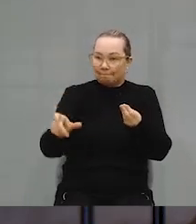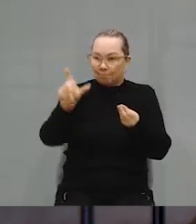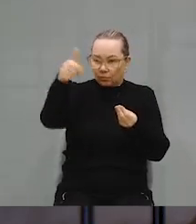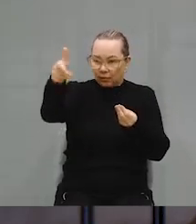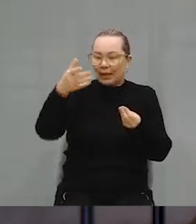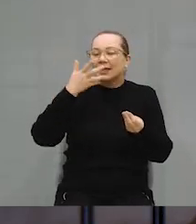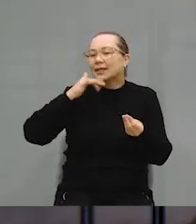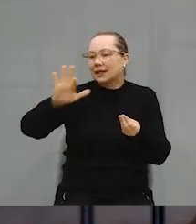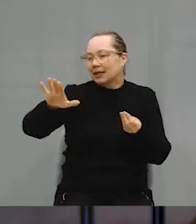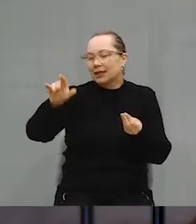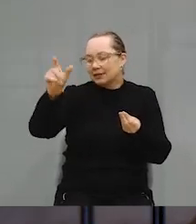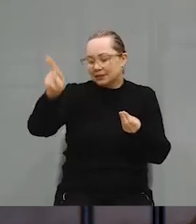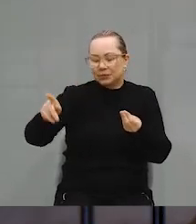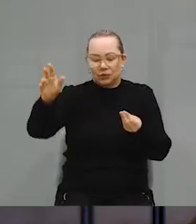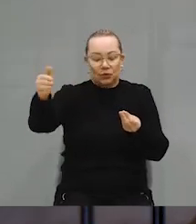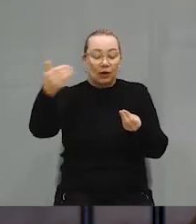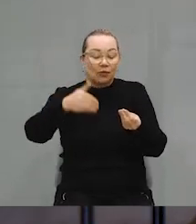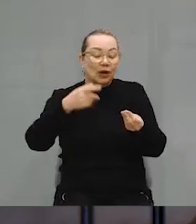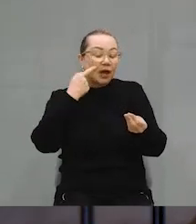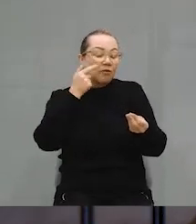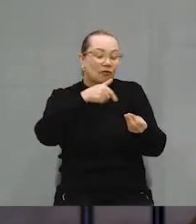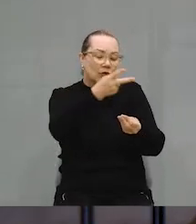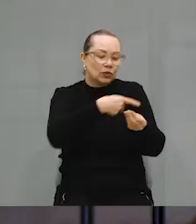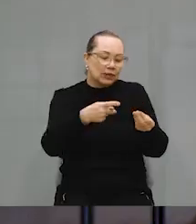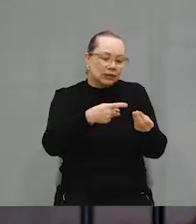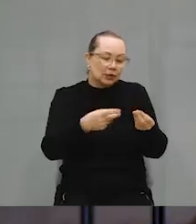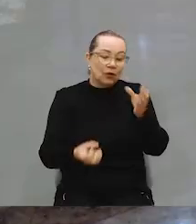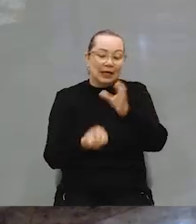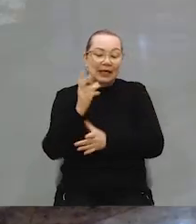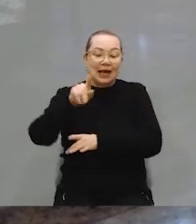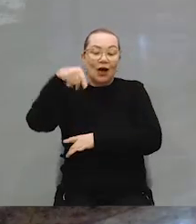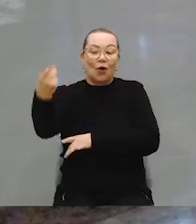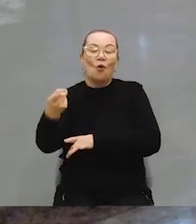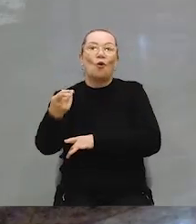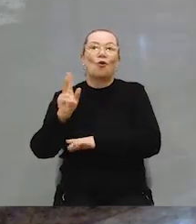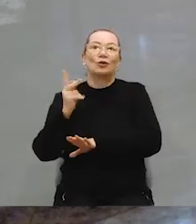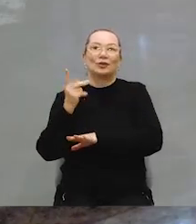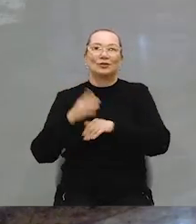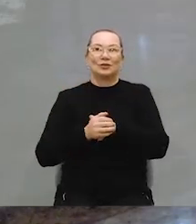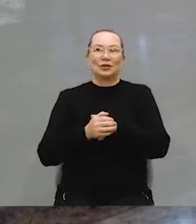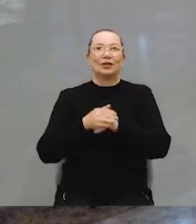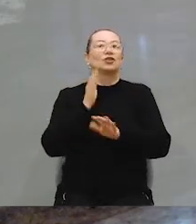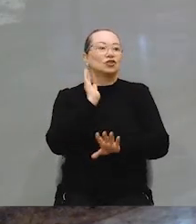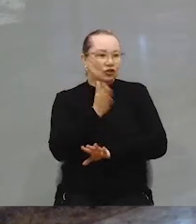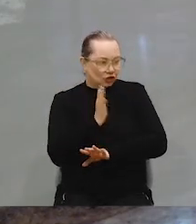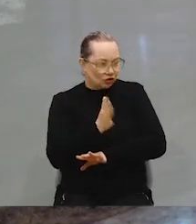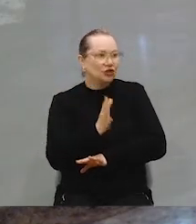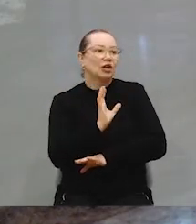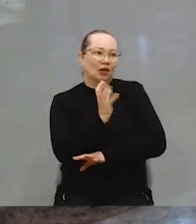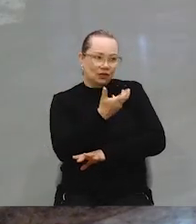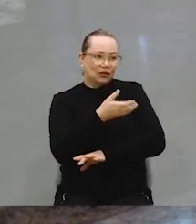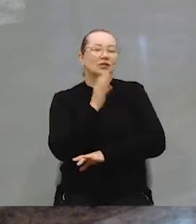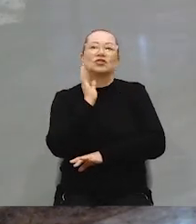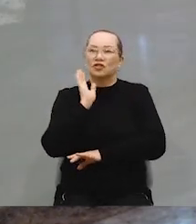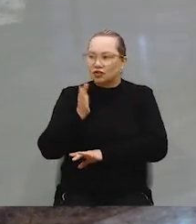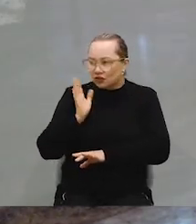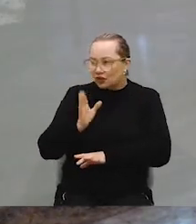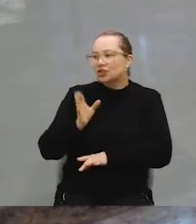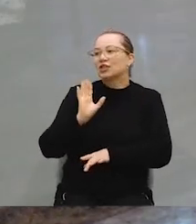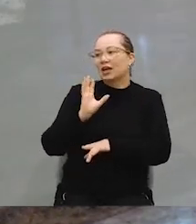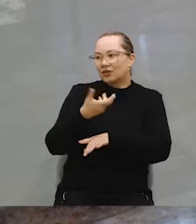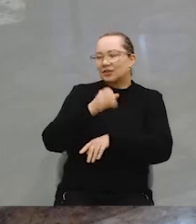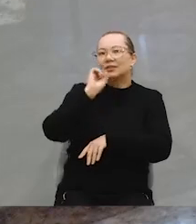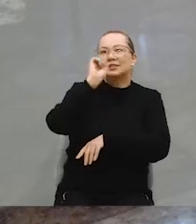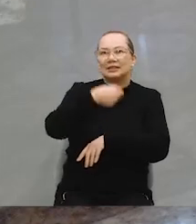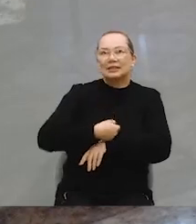aquela situação que está representada na ilustração, criar outra história diferente da história. Isso já aconteceu, né? Nós já fizemos no isso Órbita Literária. No Órbita